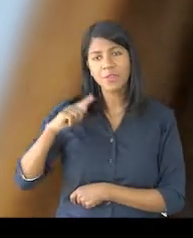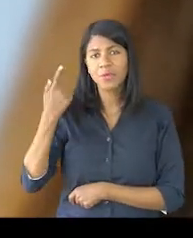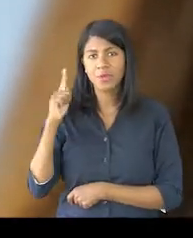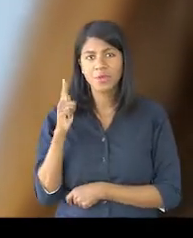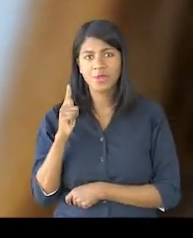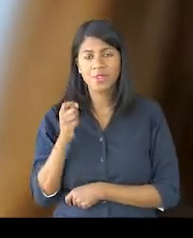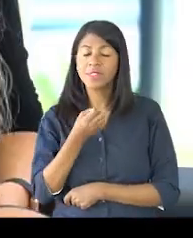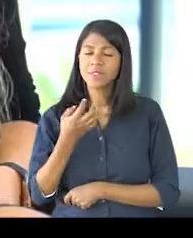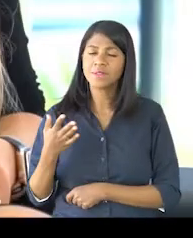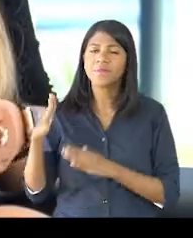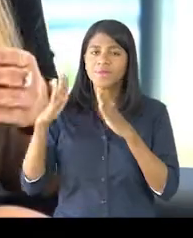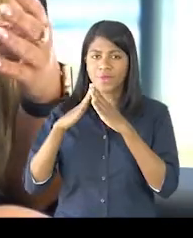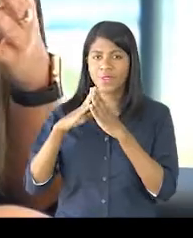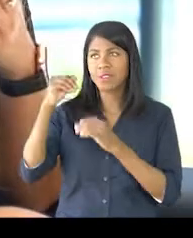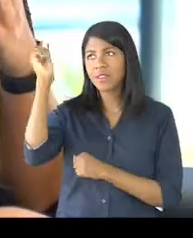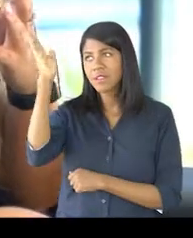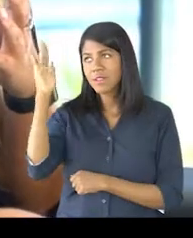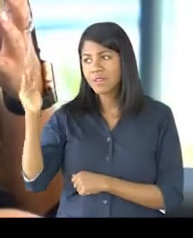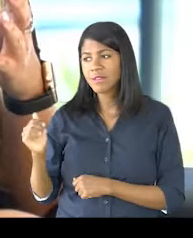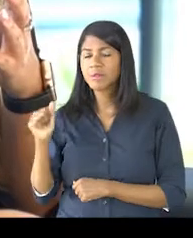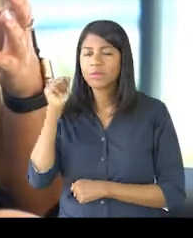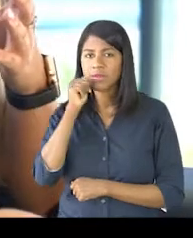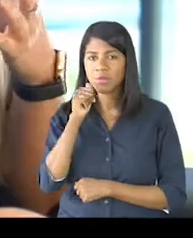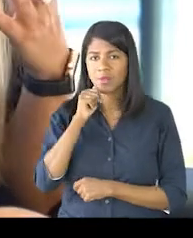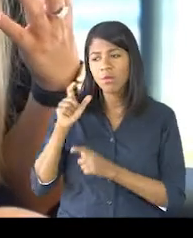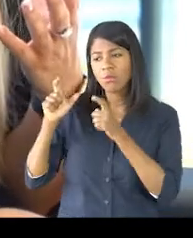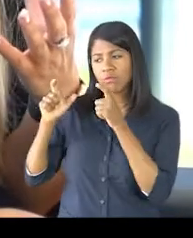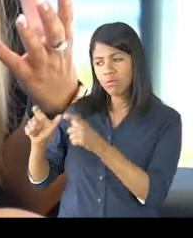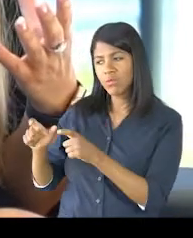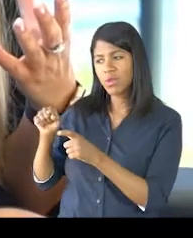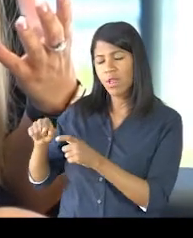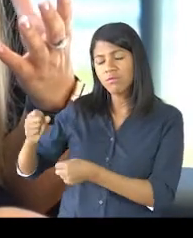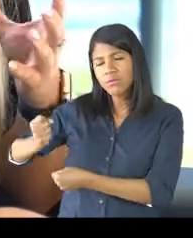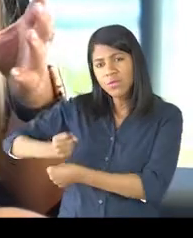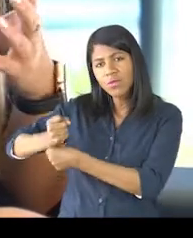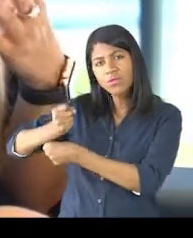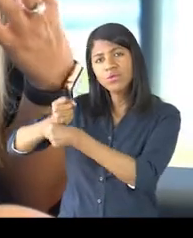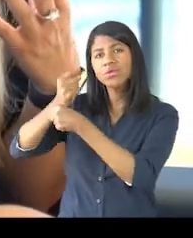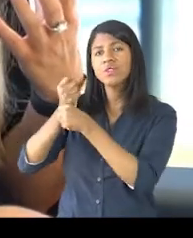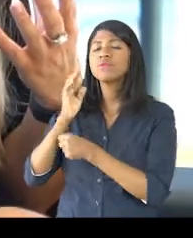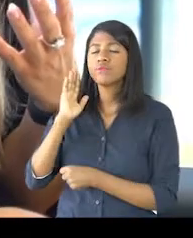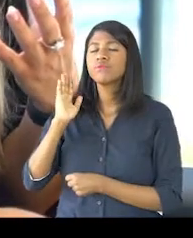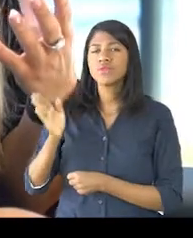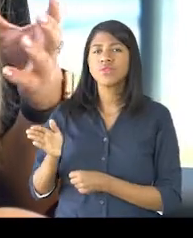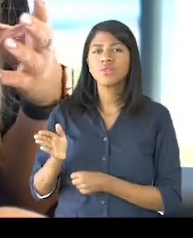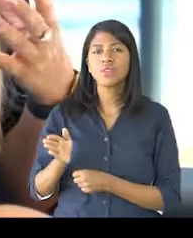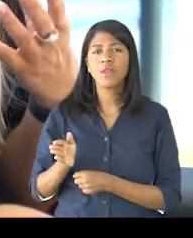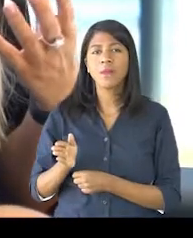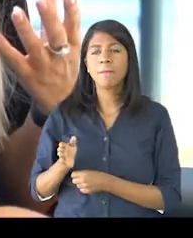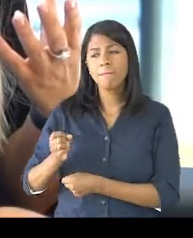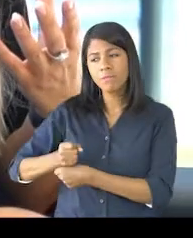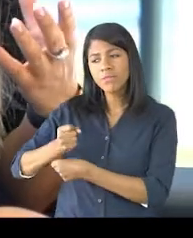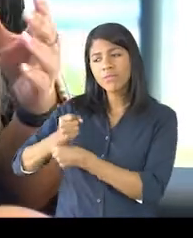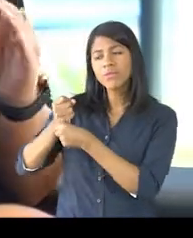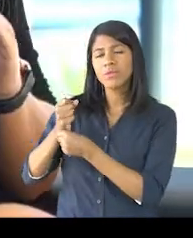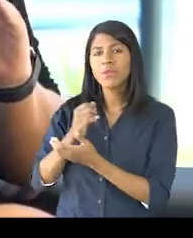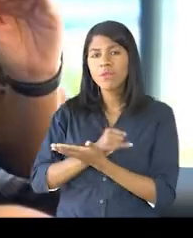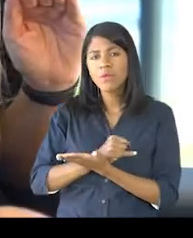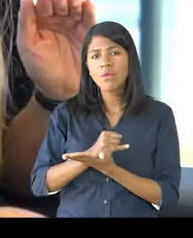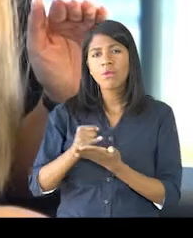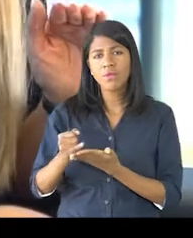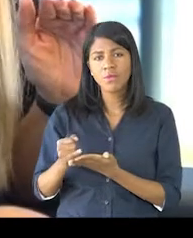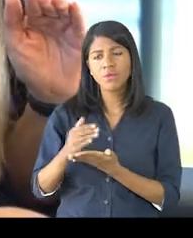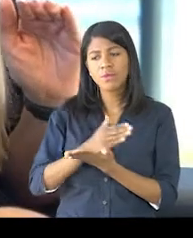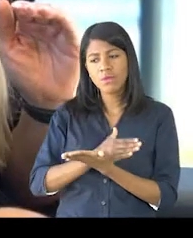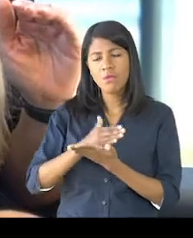aqui em Goiânia? Casa da Mulher Brasileira é um espaço que será construído, já está no processo já